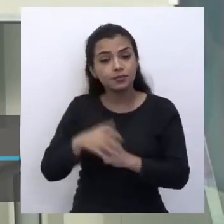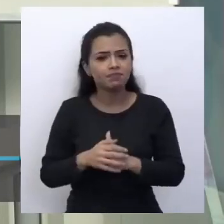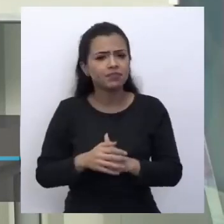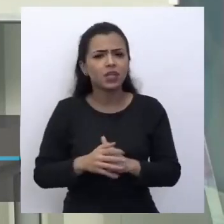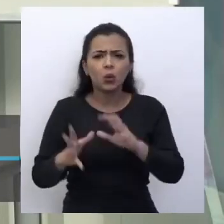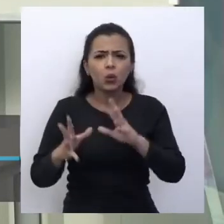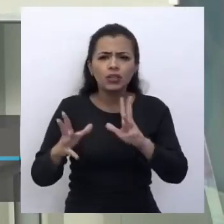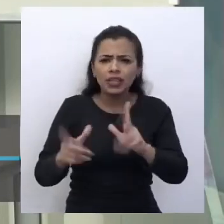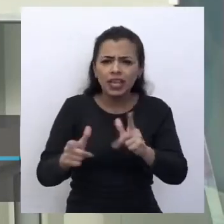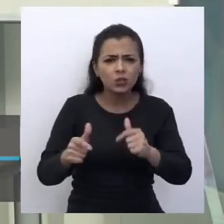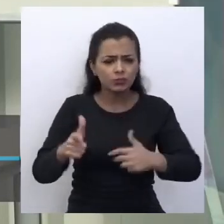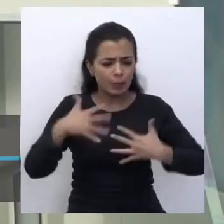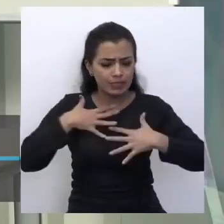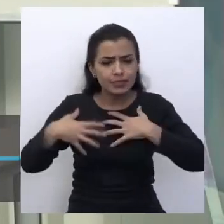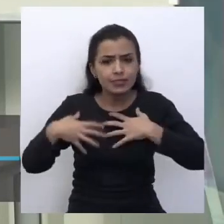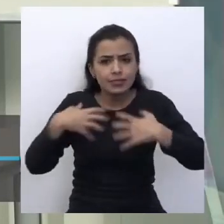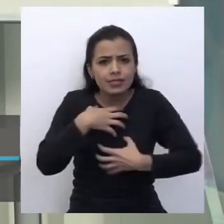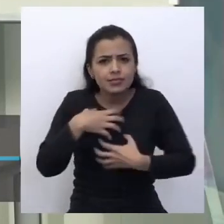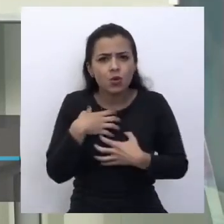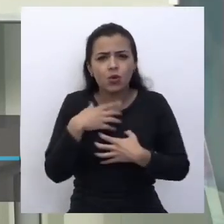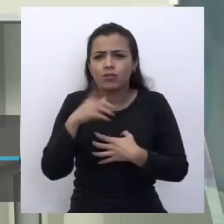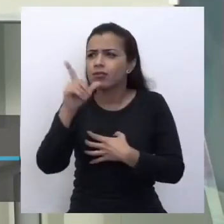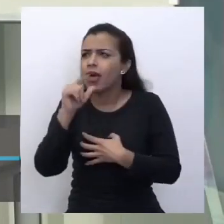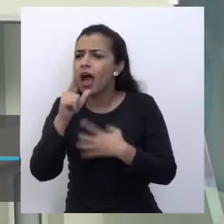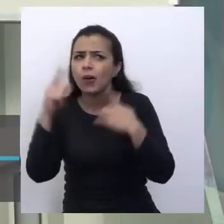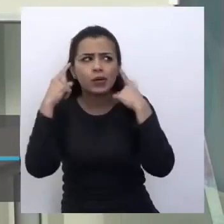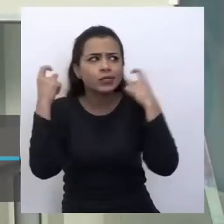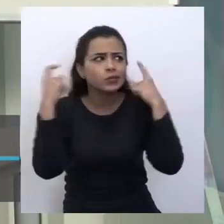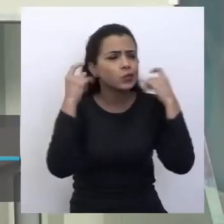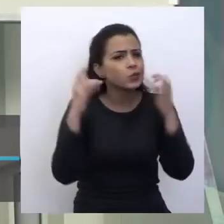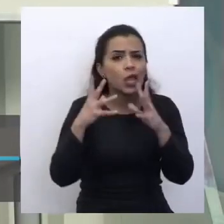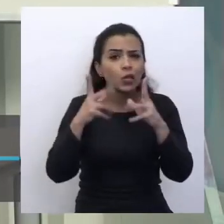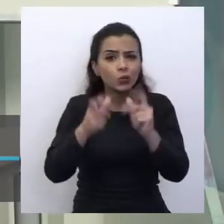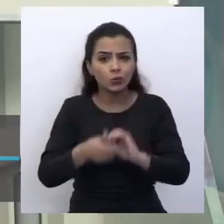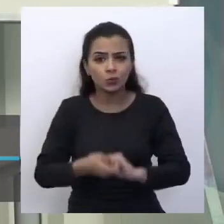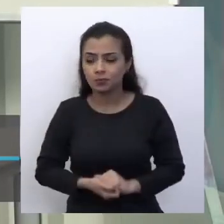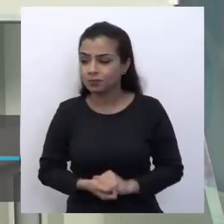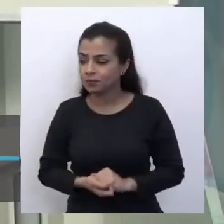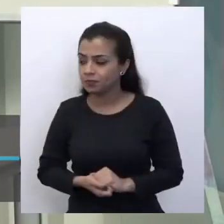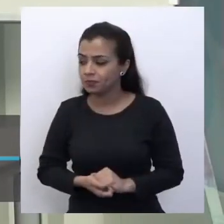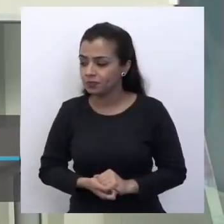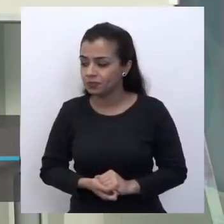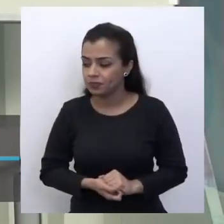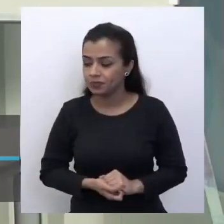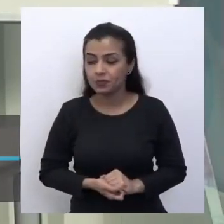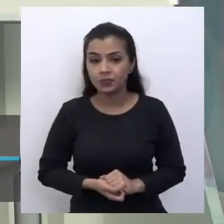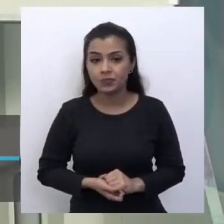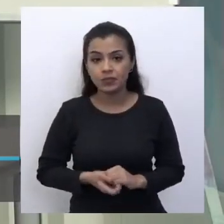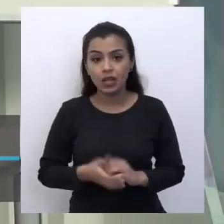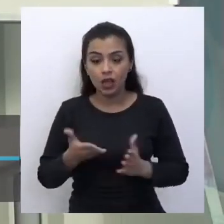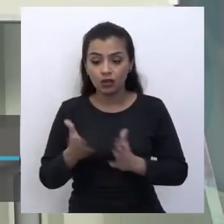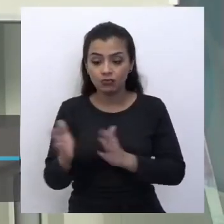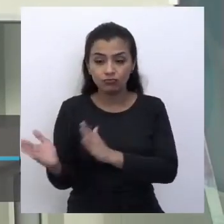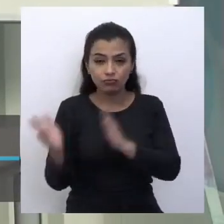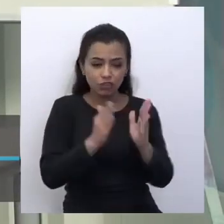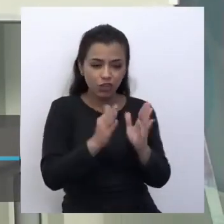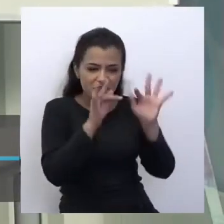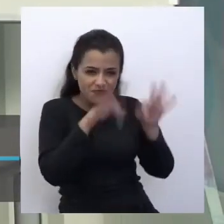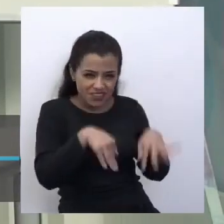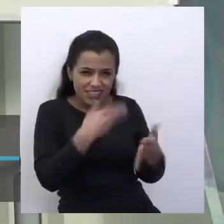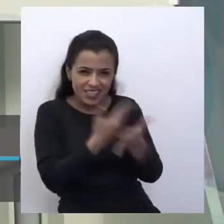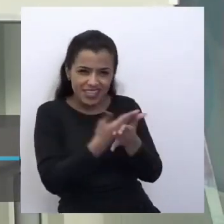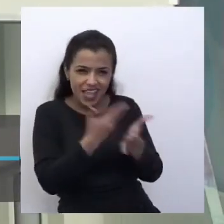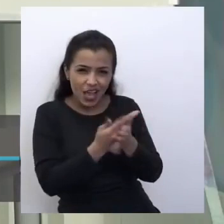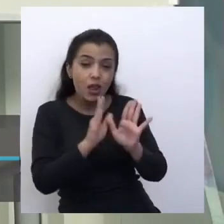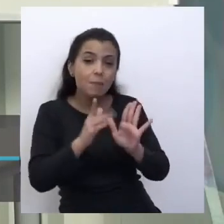água, tem som, tem várias coisas. Bom, turma, antes da gente, a gente já está quase chegando no final da nossa aula, mas eu vou criar um